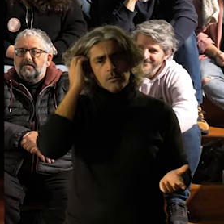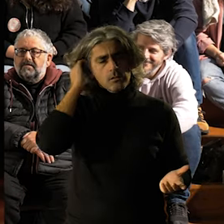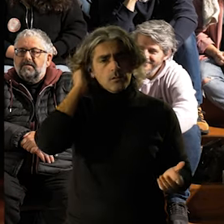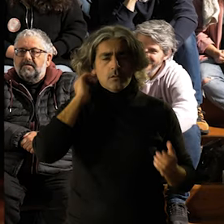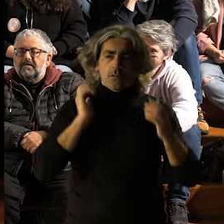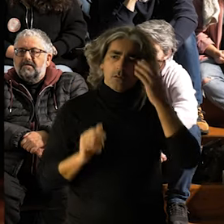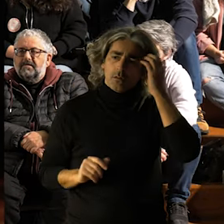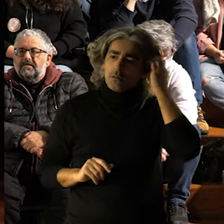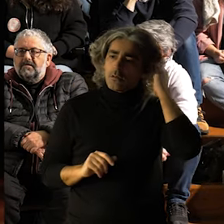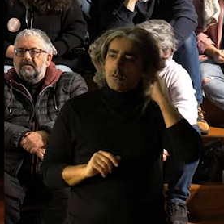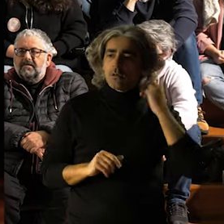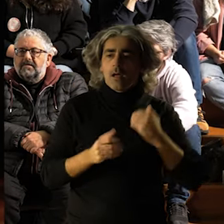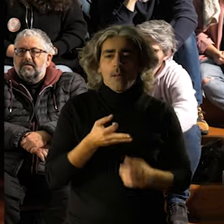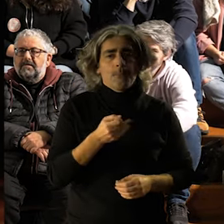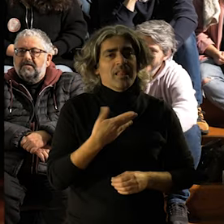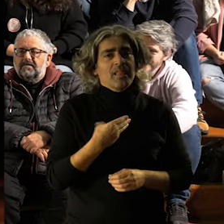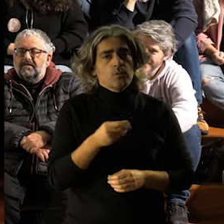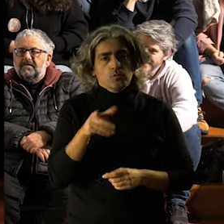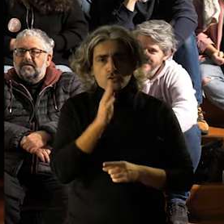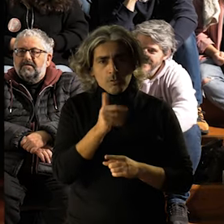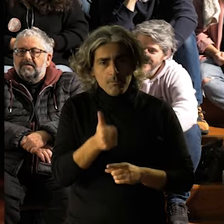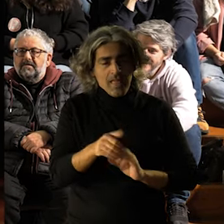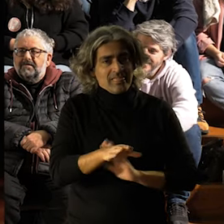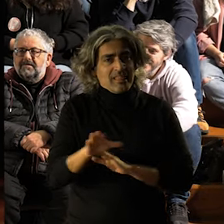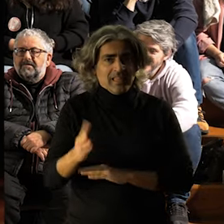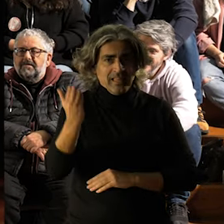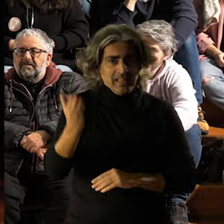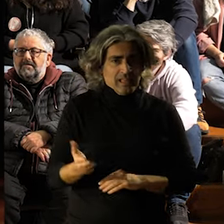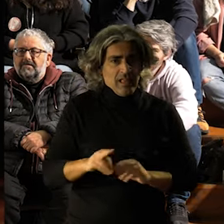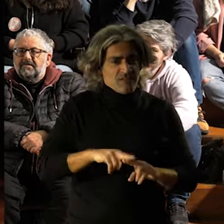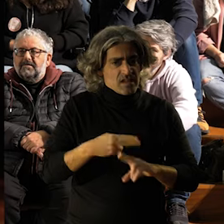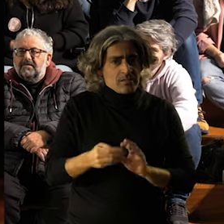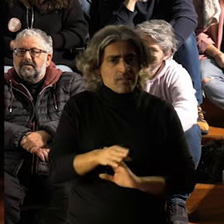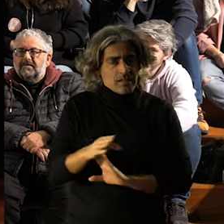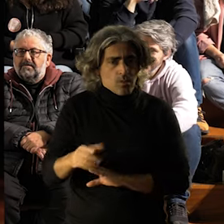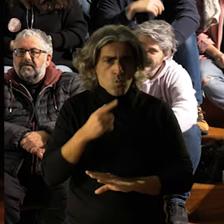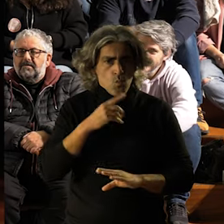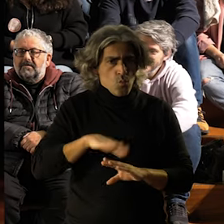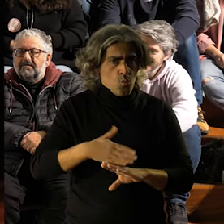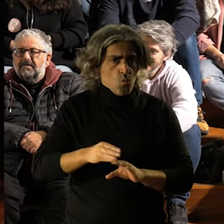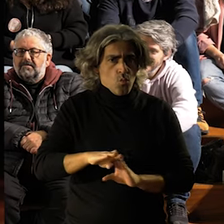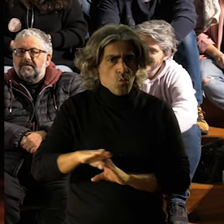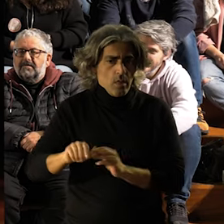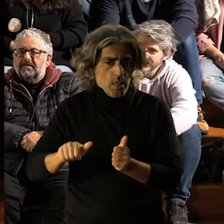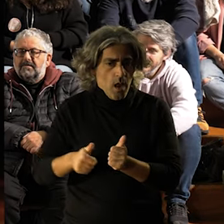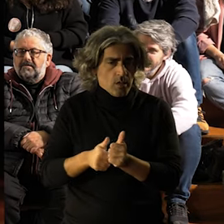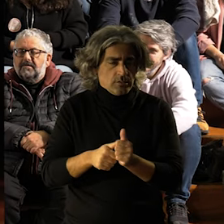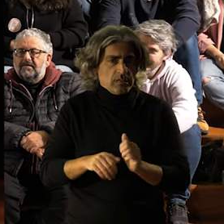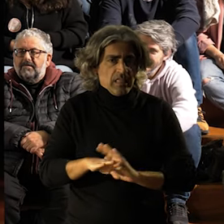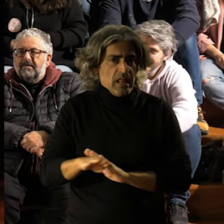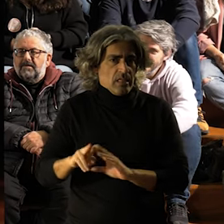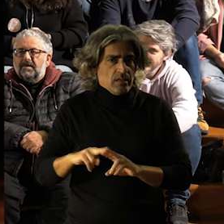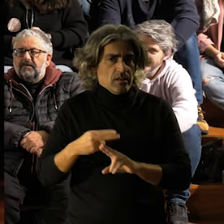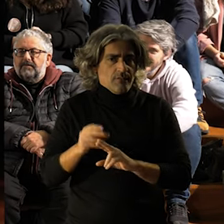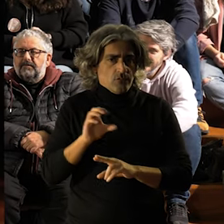O Pedro já falou e bem desta direita, da extrema-direita e desta direita extremada, atrás da extrema-direita,